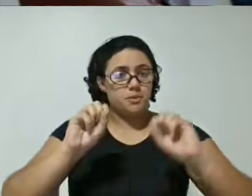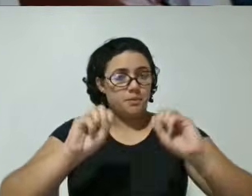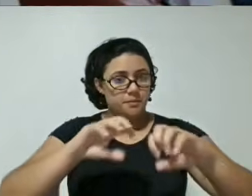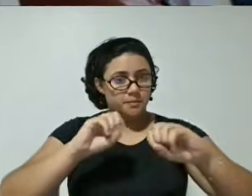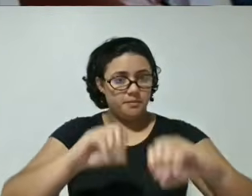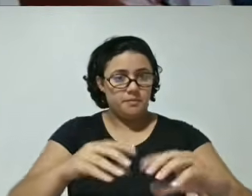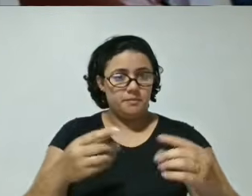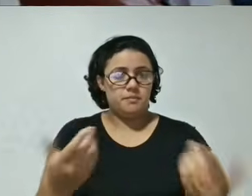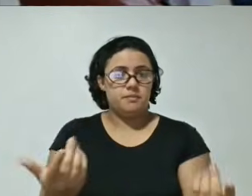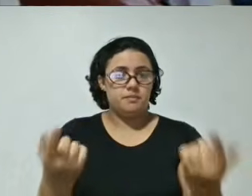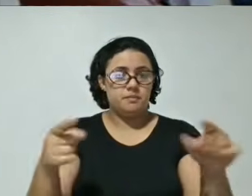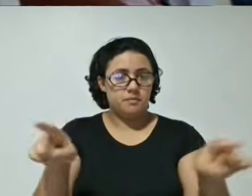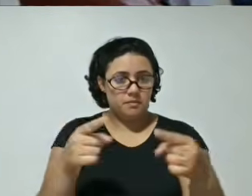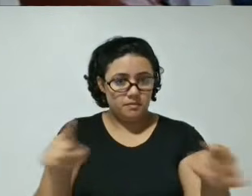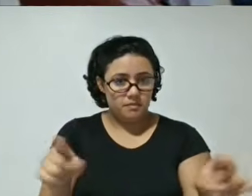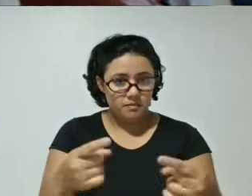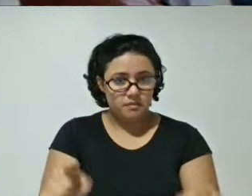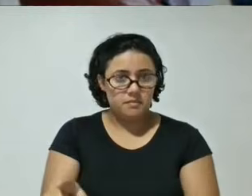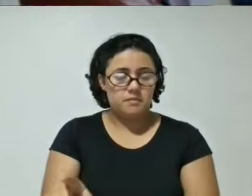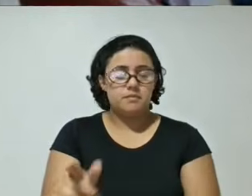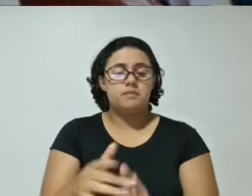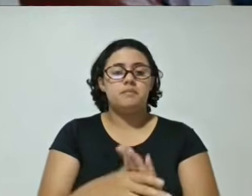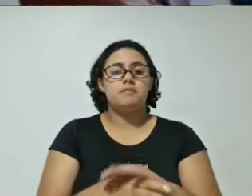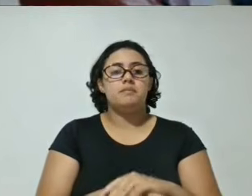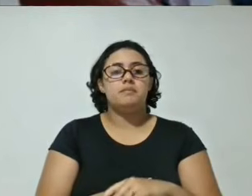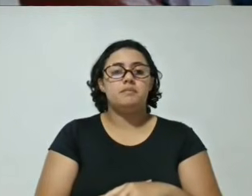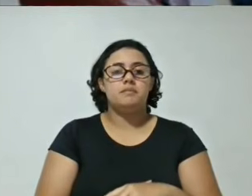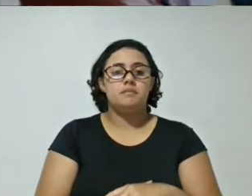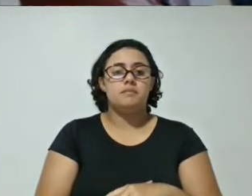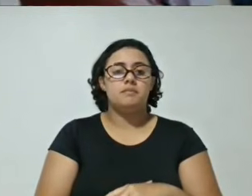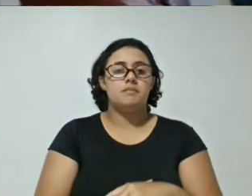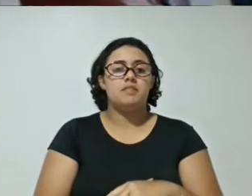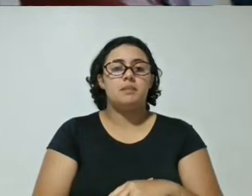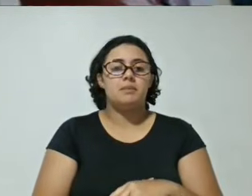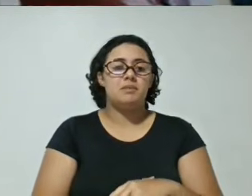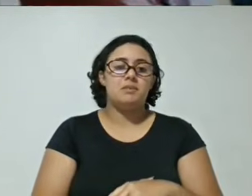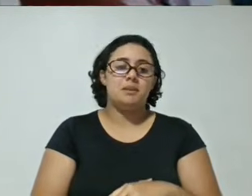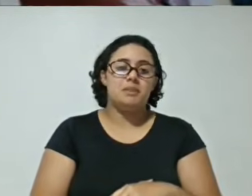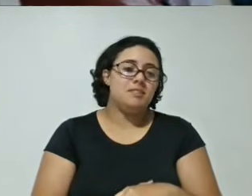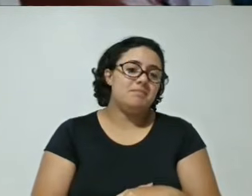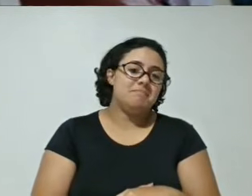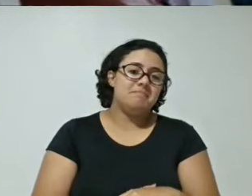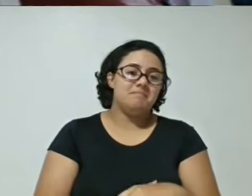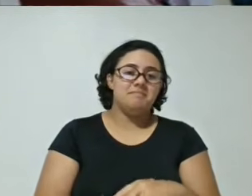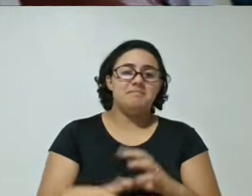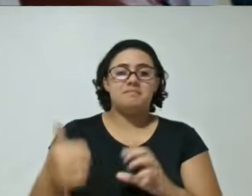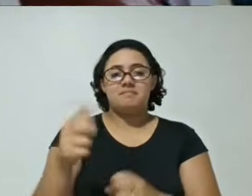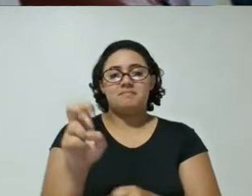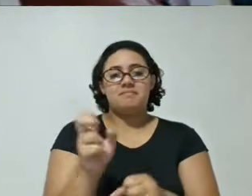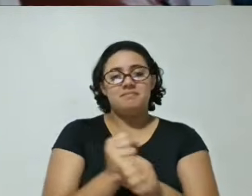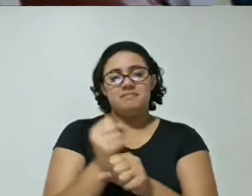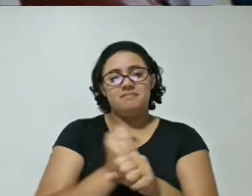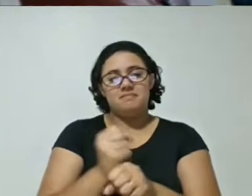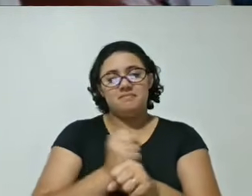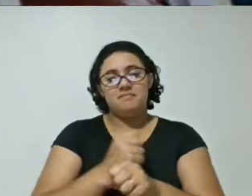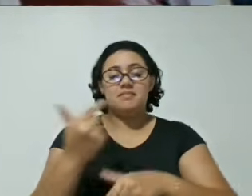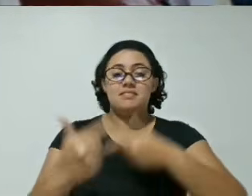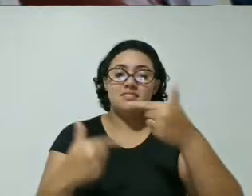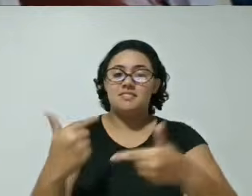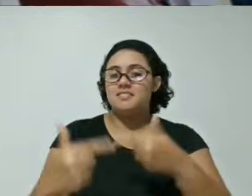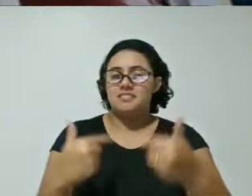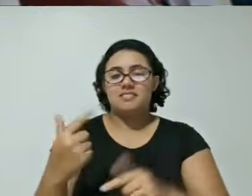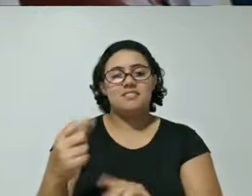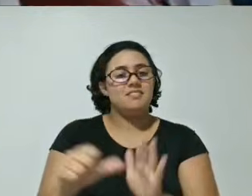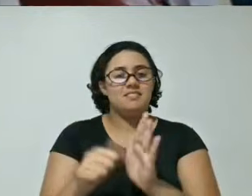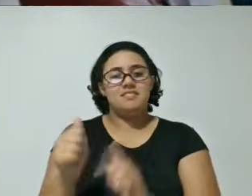de musicalização, sobretudo infantil, e há 15 anos eu entrei pela primeira vez nas portas ali do